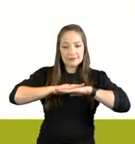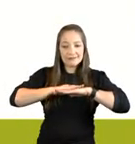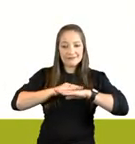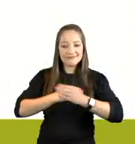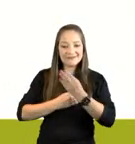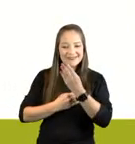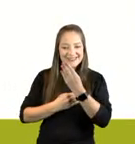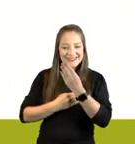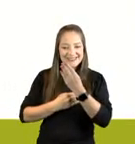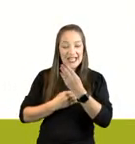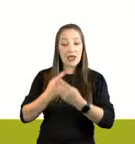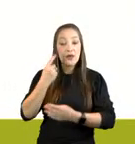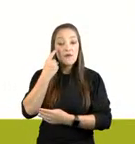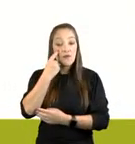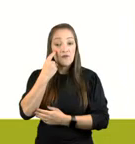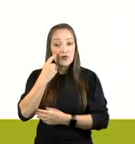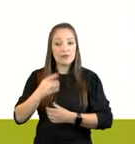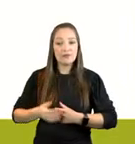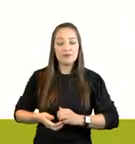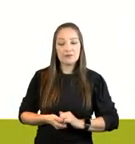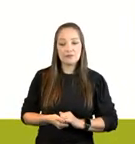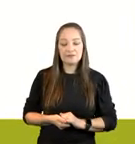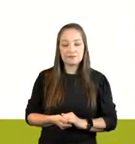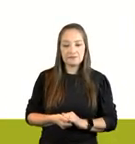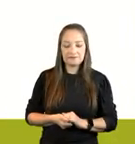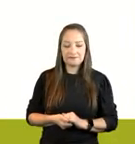uma olhada aqui.